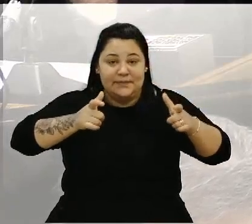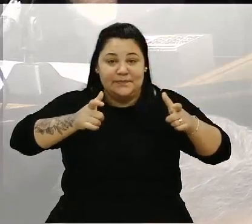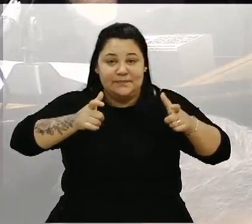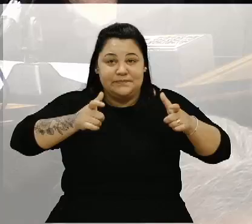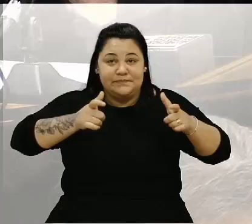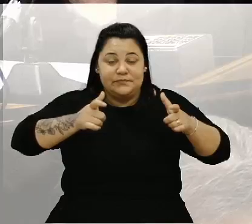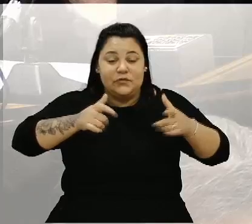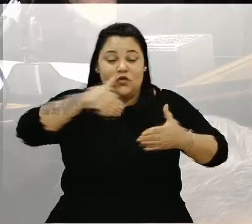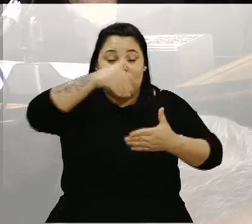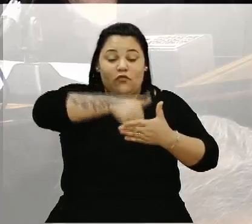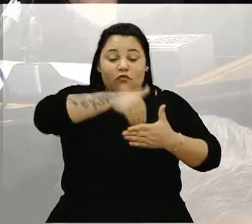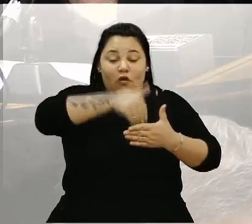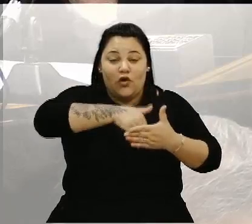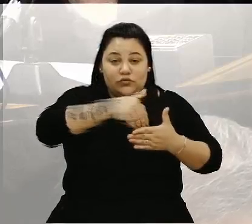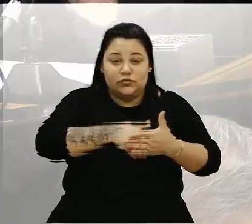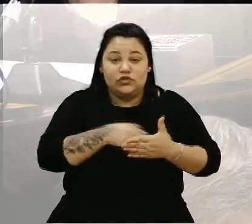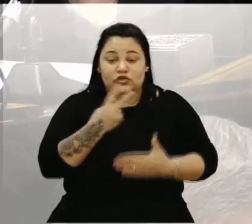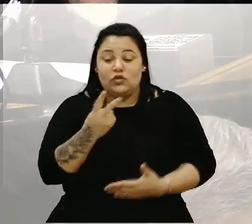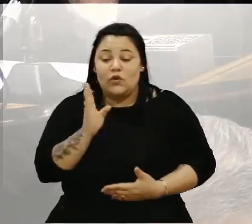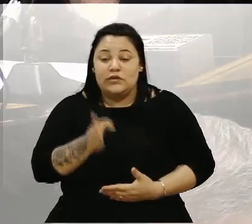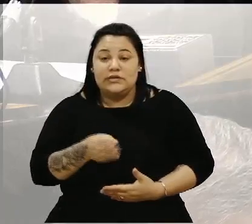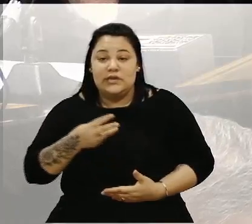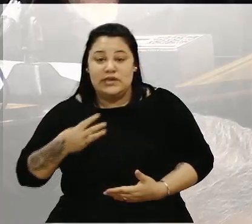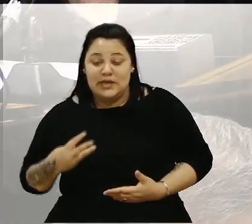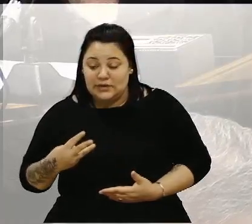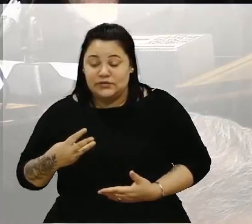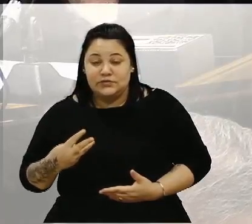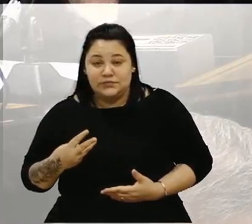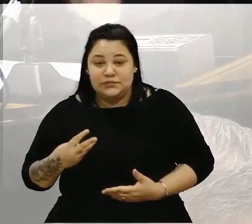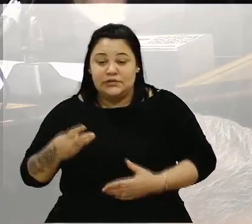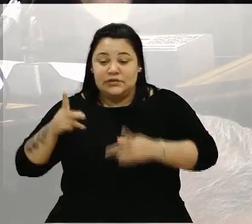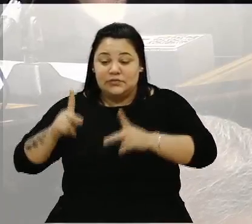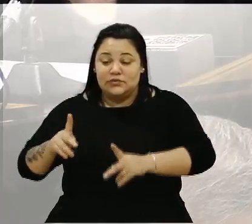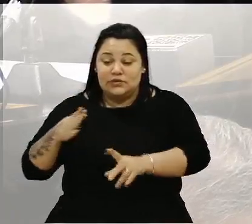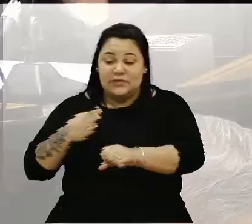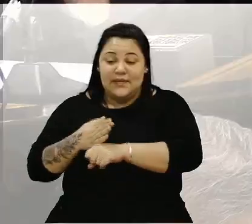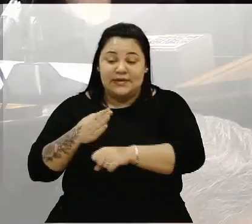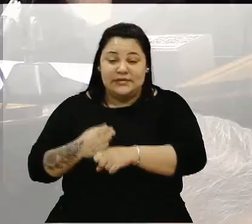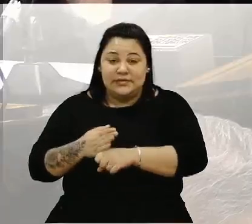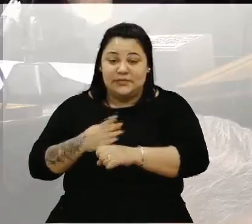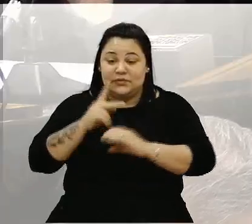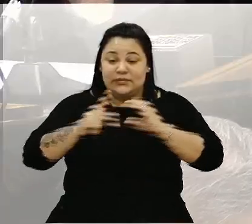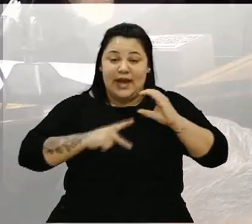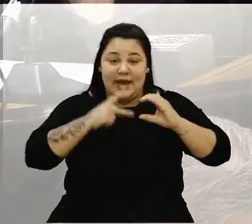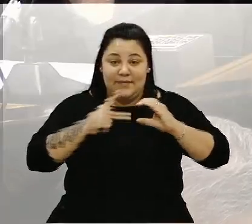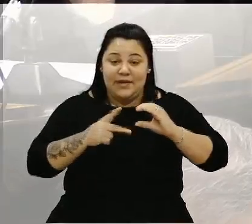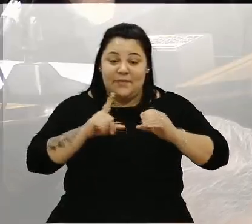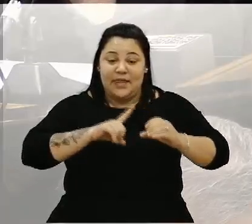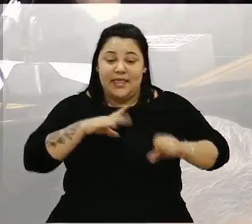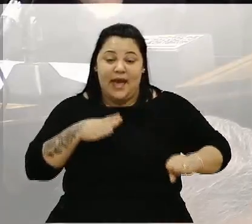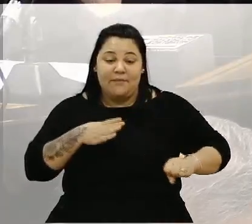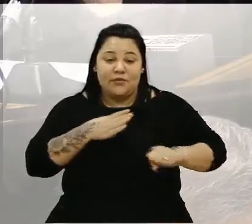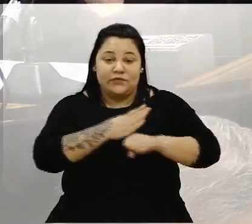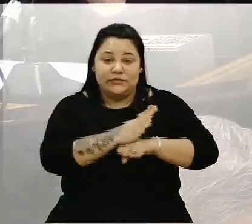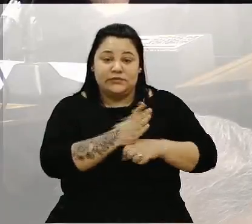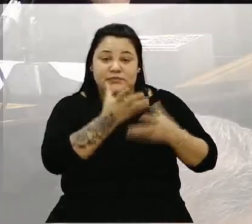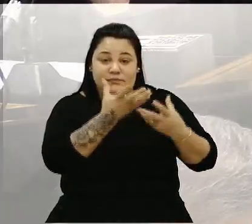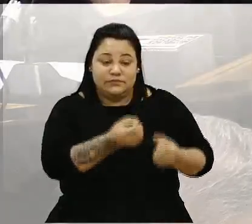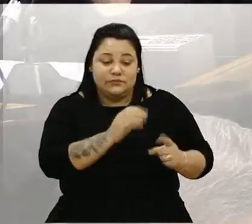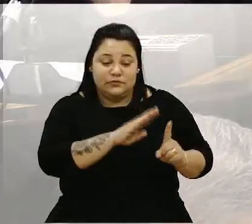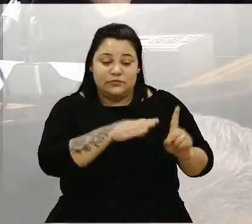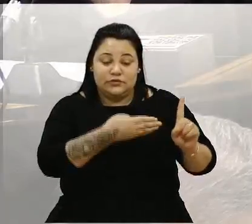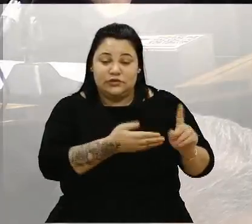o voto de 2/3 dos membros da Câmara Municipal para sua aprovação, consoante dispõe o